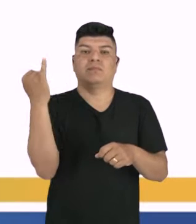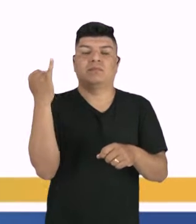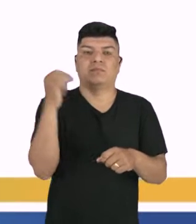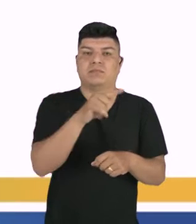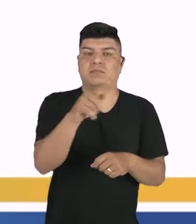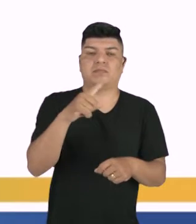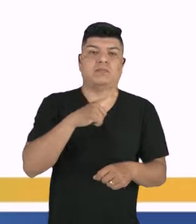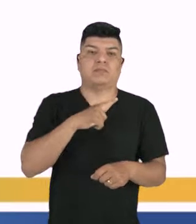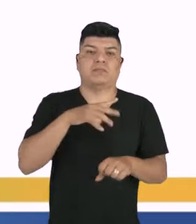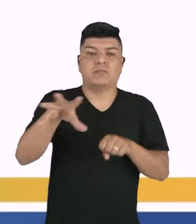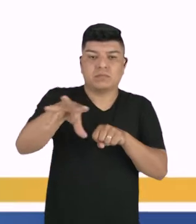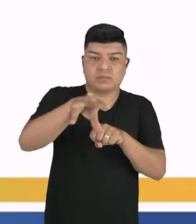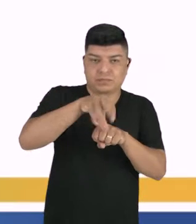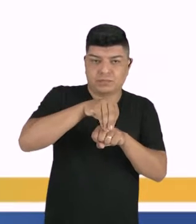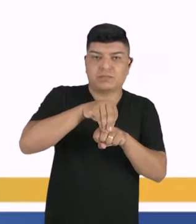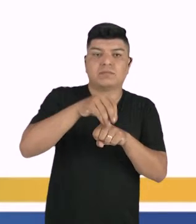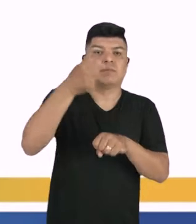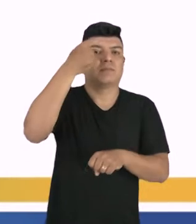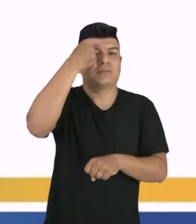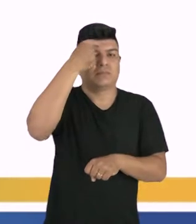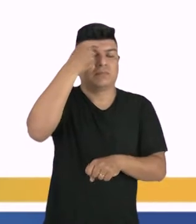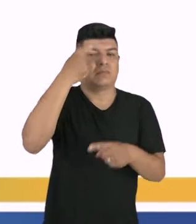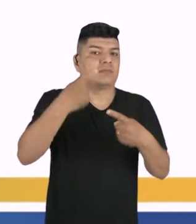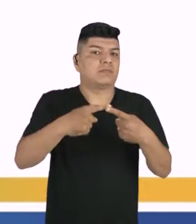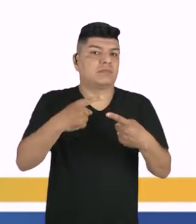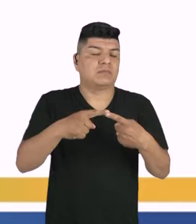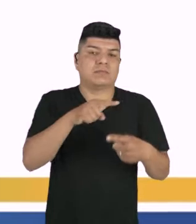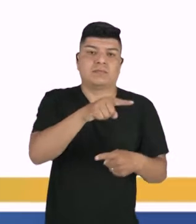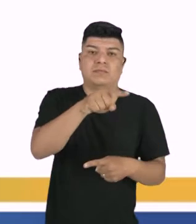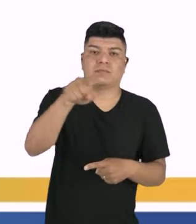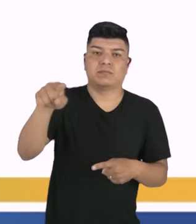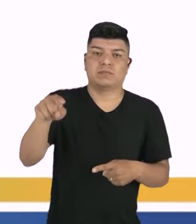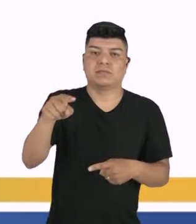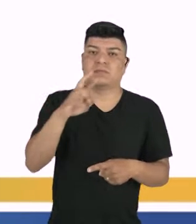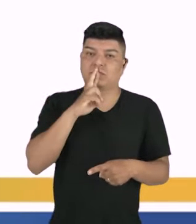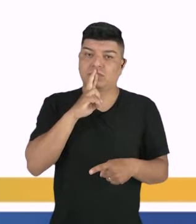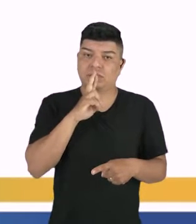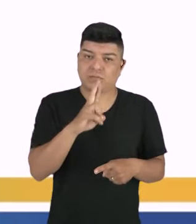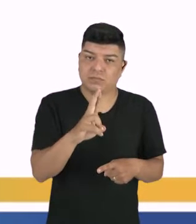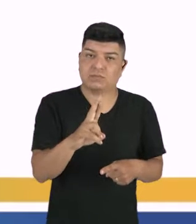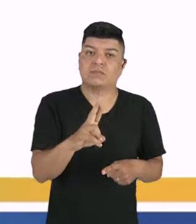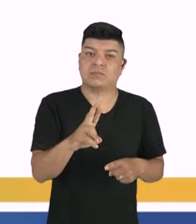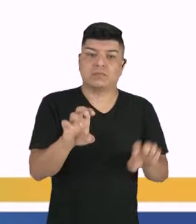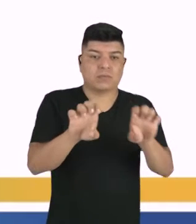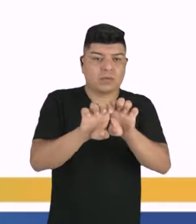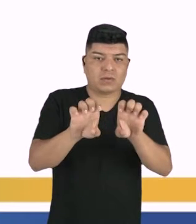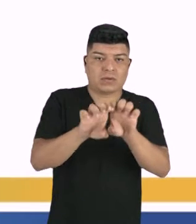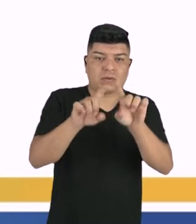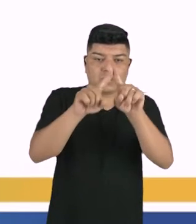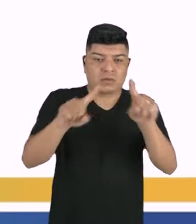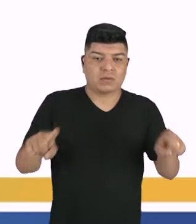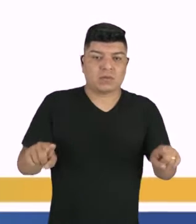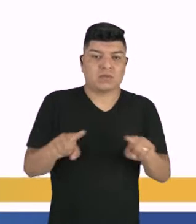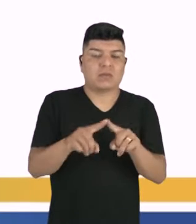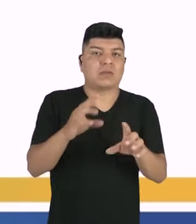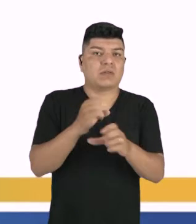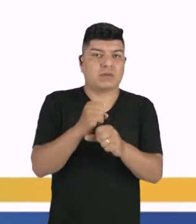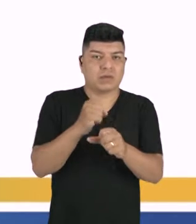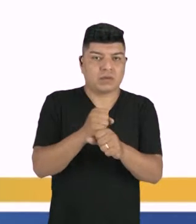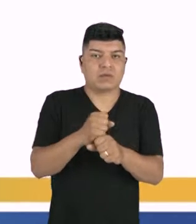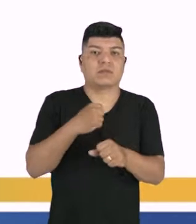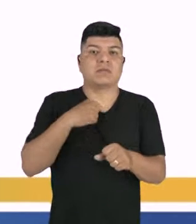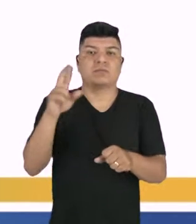você tenha esse conhecimento bem em mente, porque você, resolvendo equações trigonométricas,